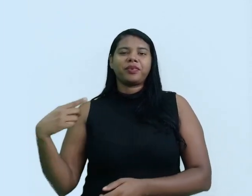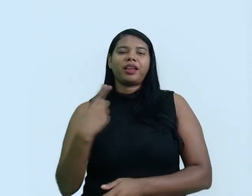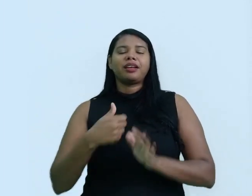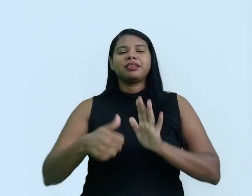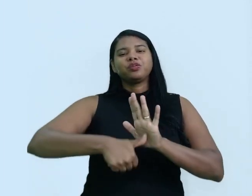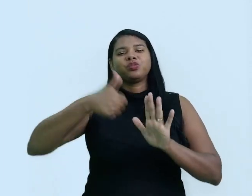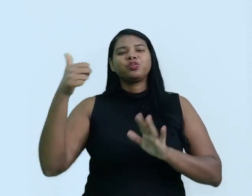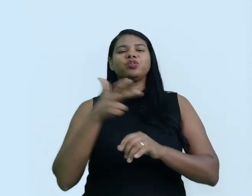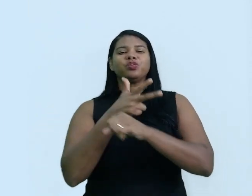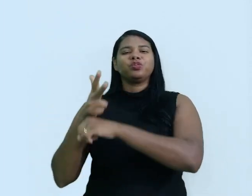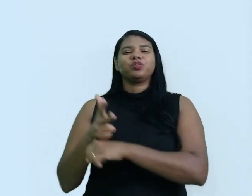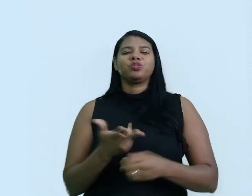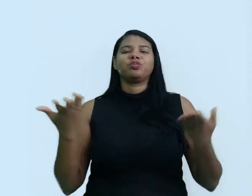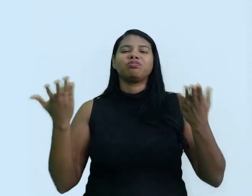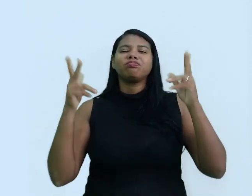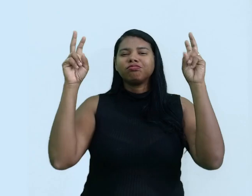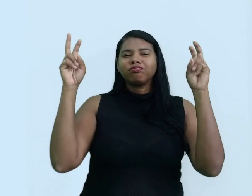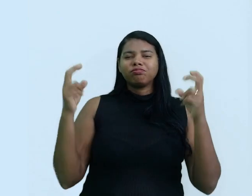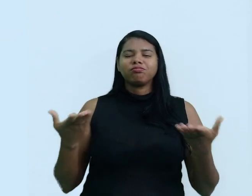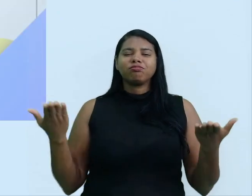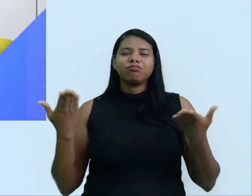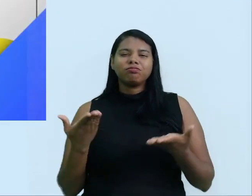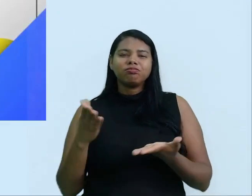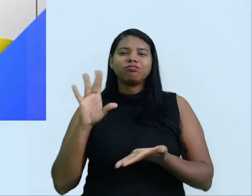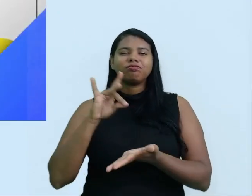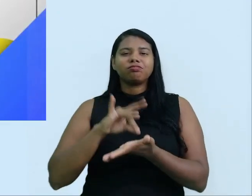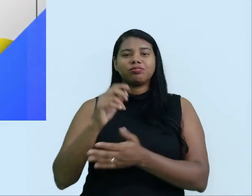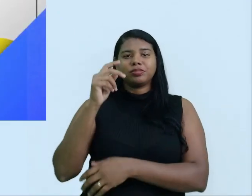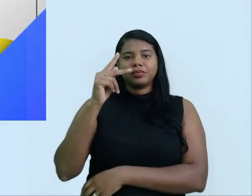primeira videoaula, a temática é o